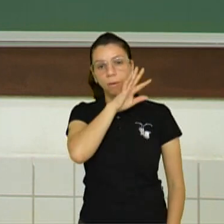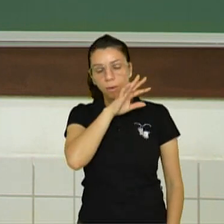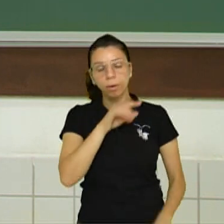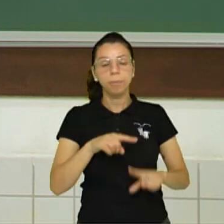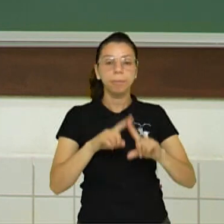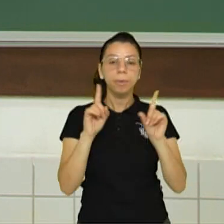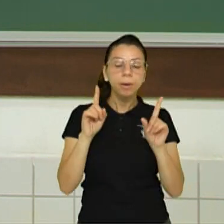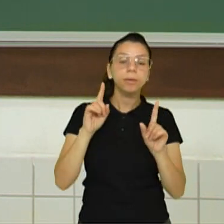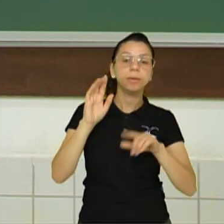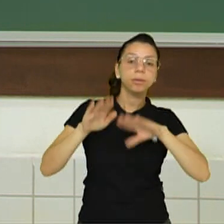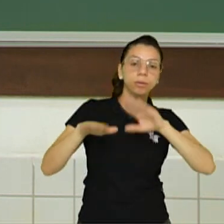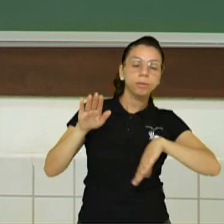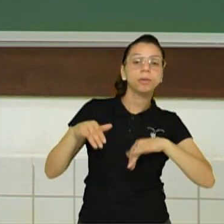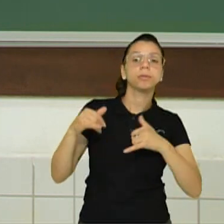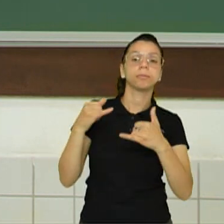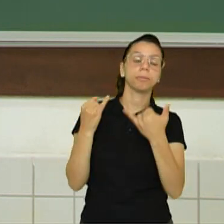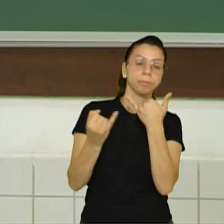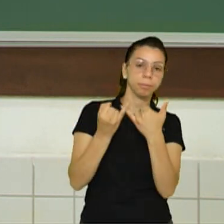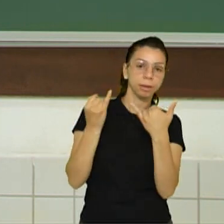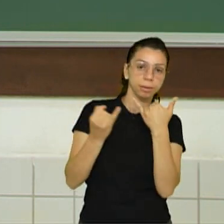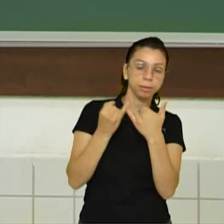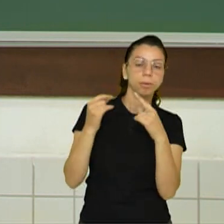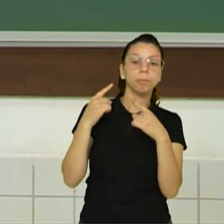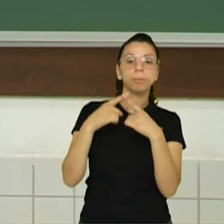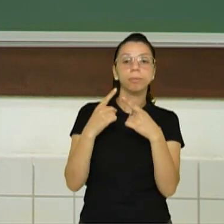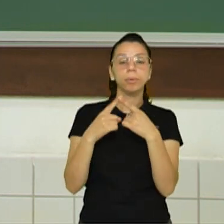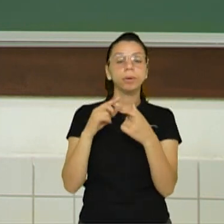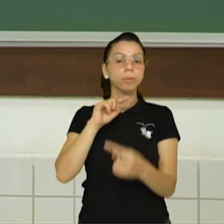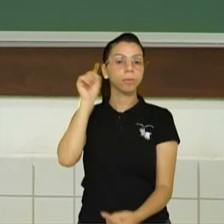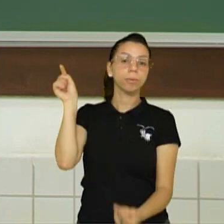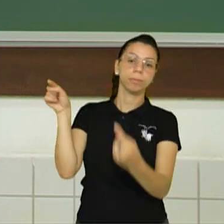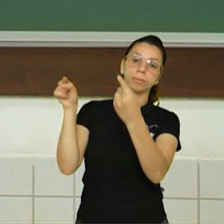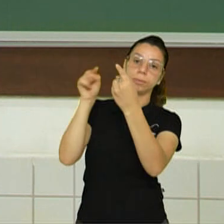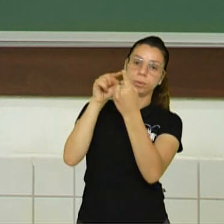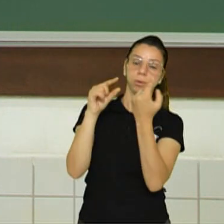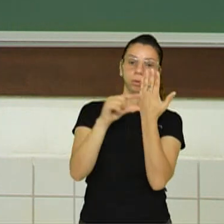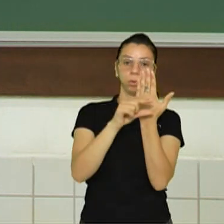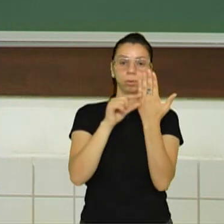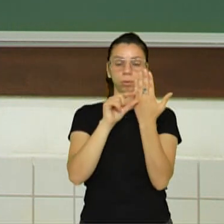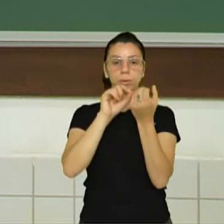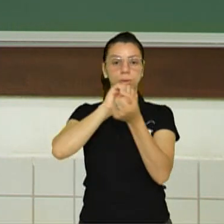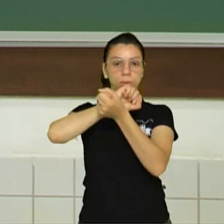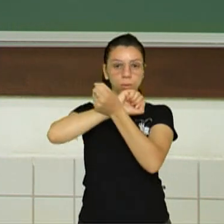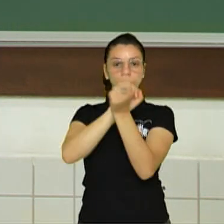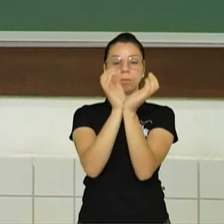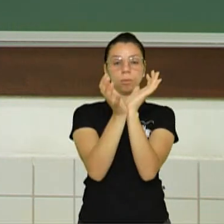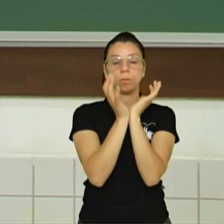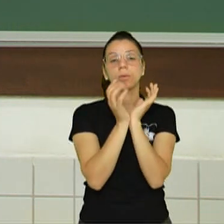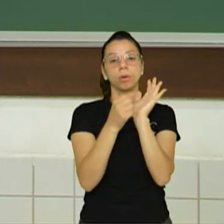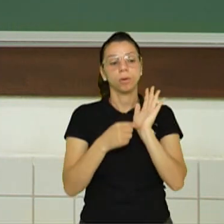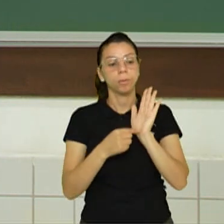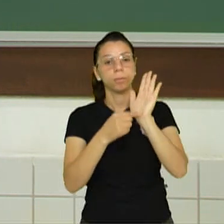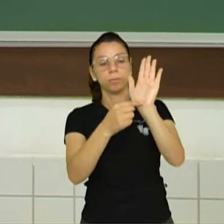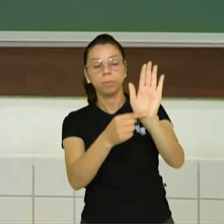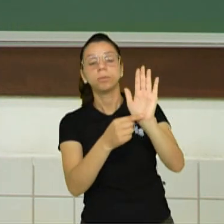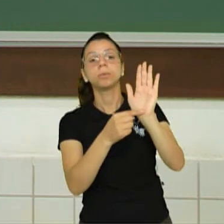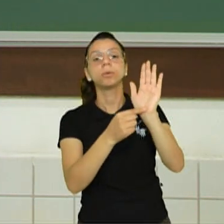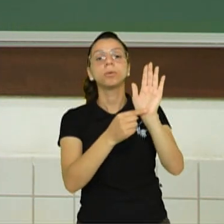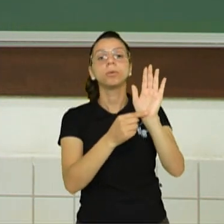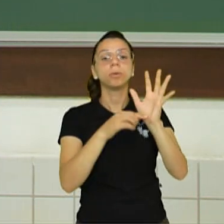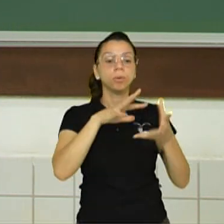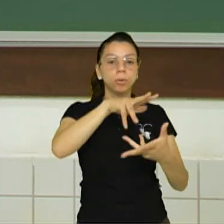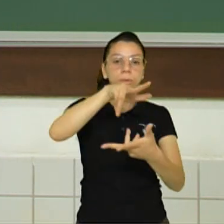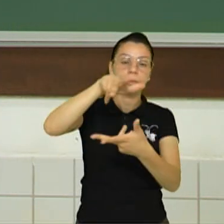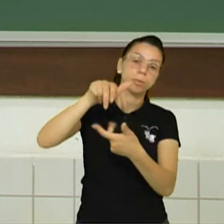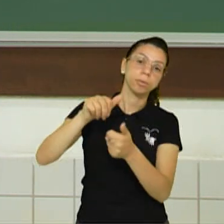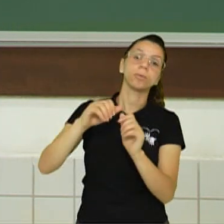com ela, porque o que, que o Shakespeare está representando ali? Representando o universal, aquilo que muitas vezes vale para